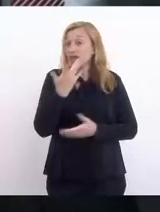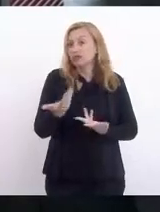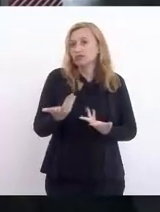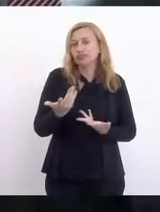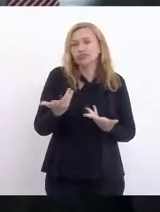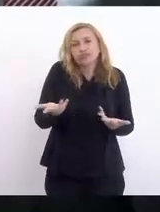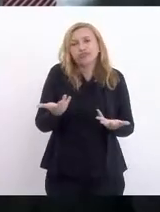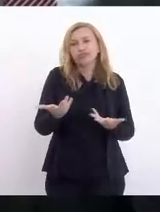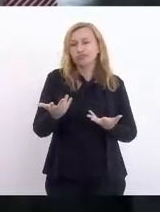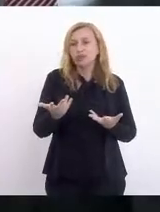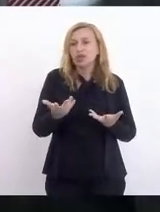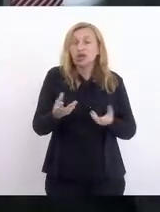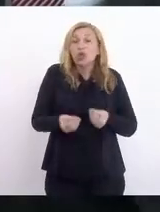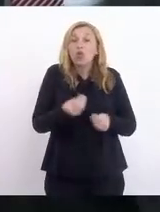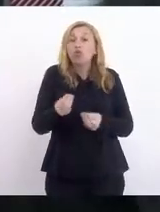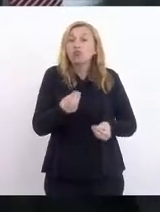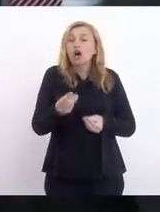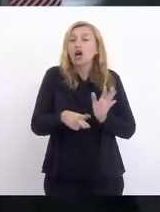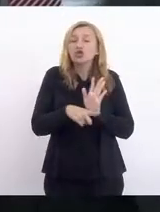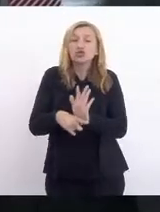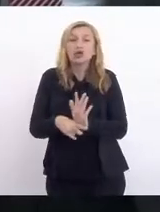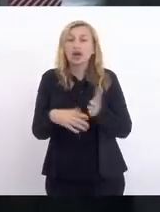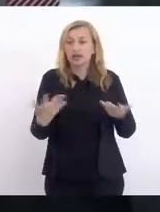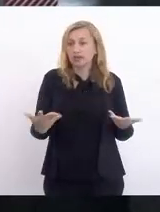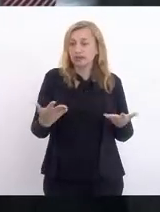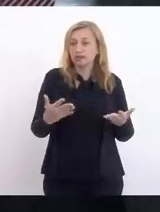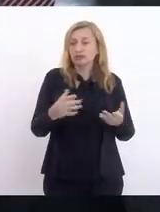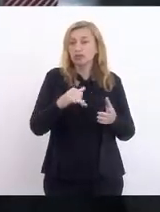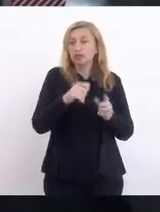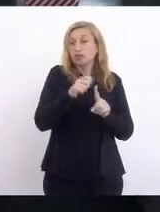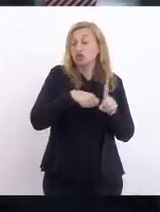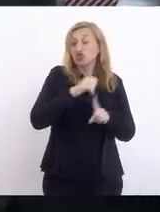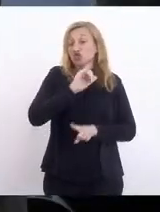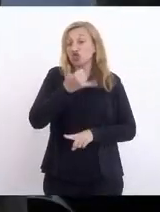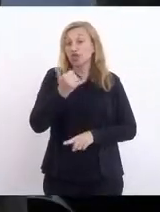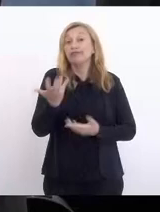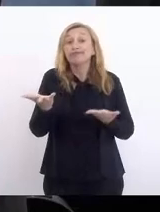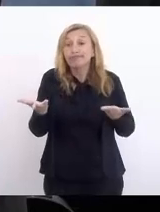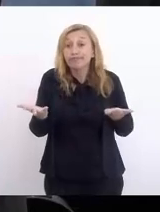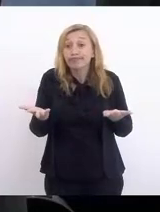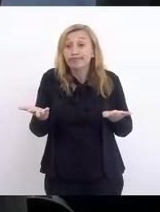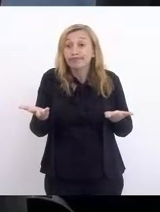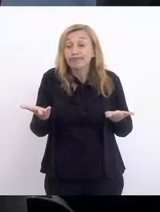aí não tem cobertura para auxílio emergencial no meio que Janeiro